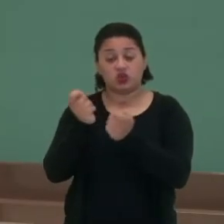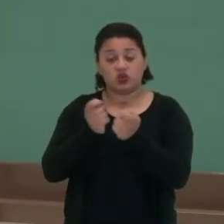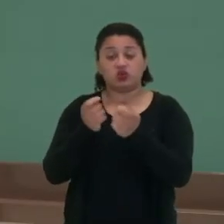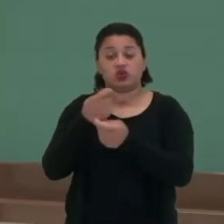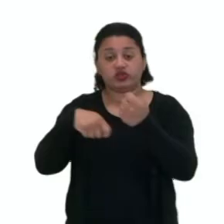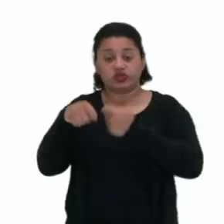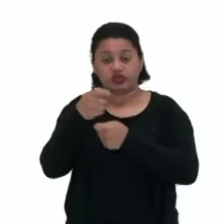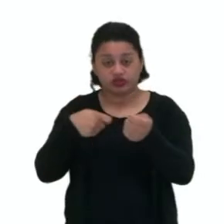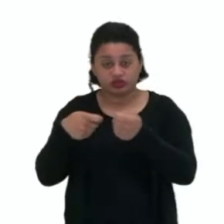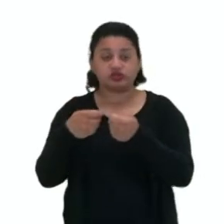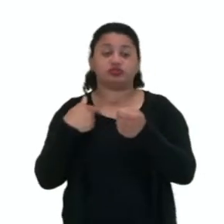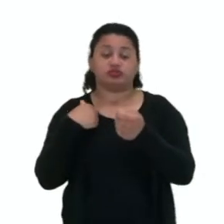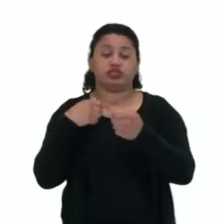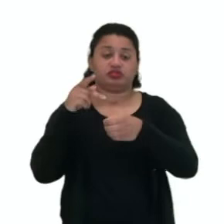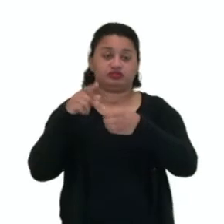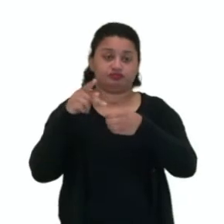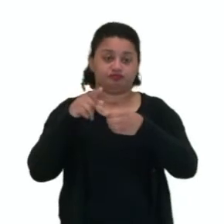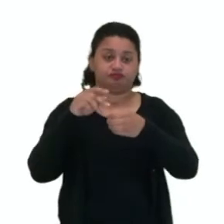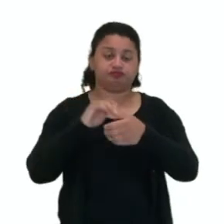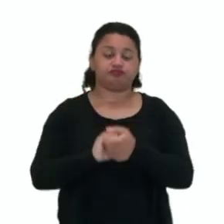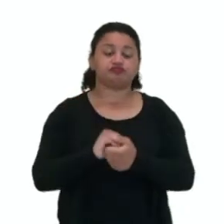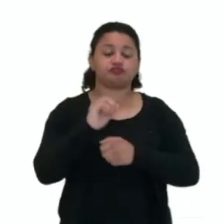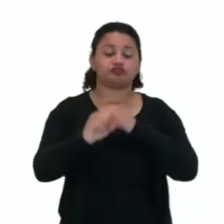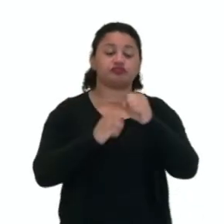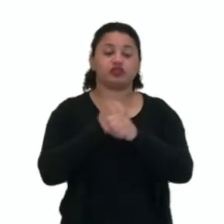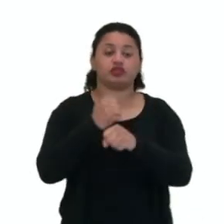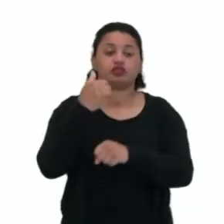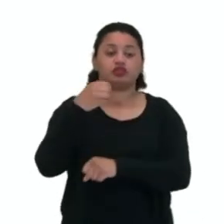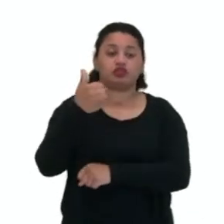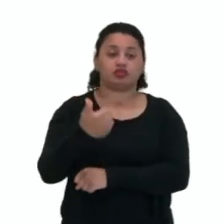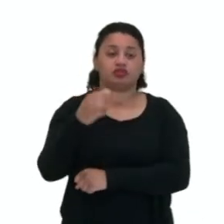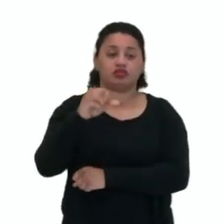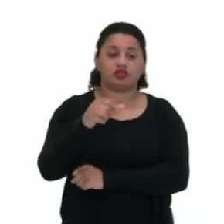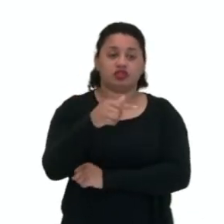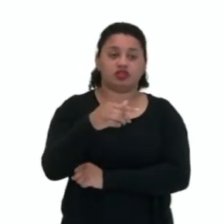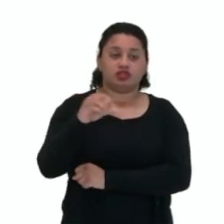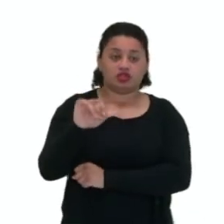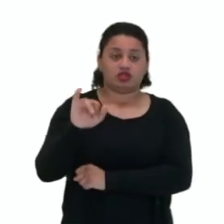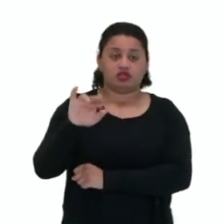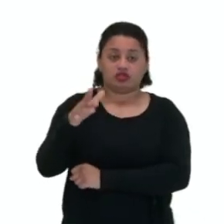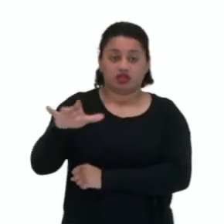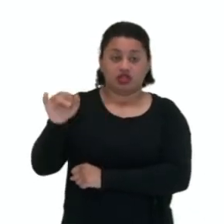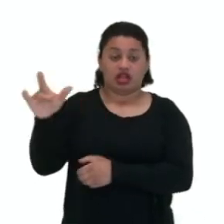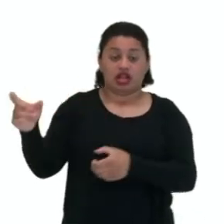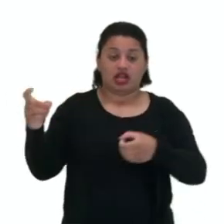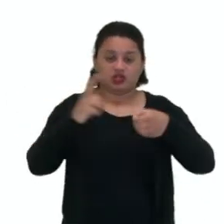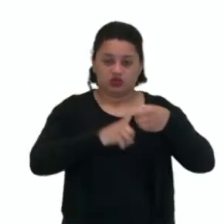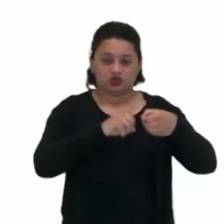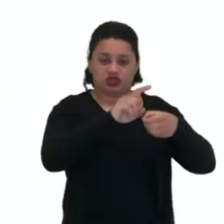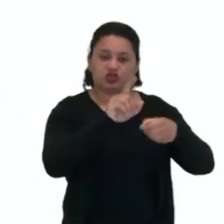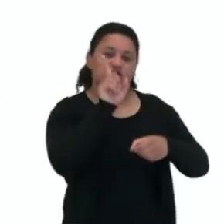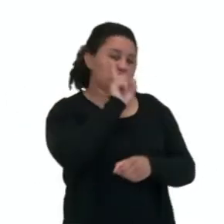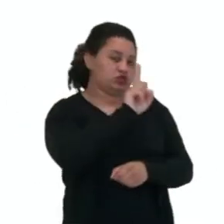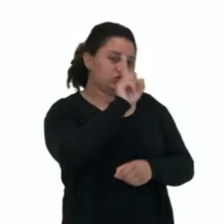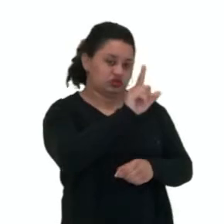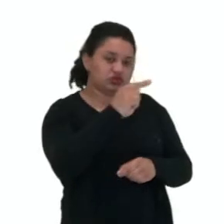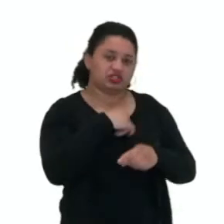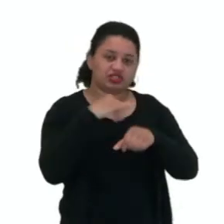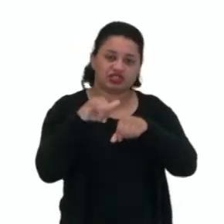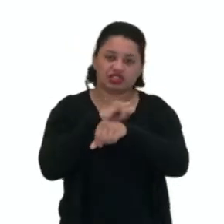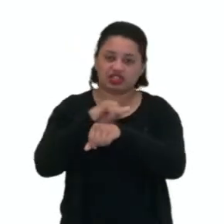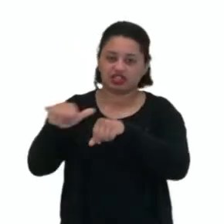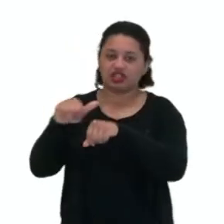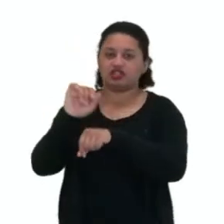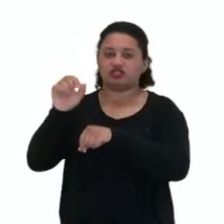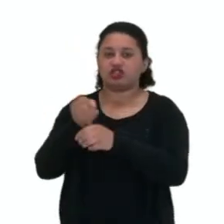Em 1979, o Irã, maiores aliados dos Estados Unidos na região, estratégica por abrigar a maior parte